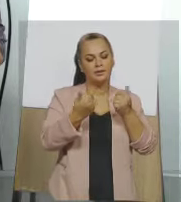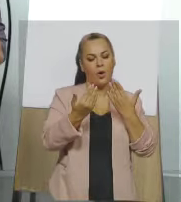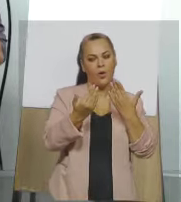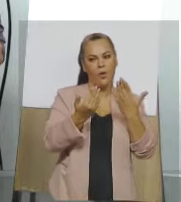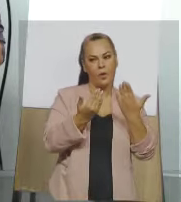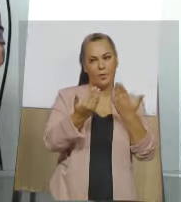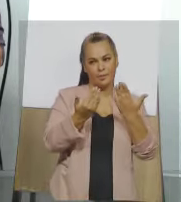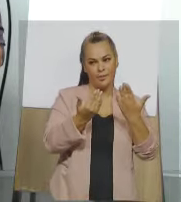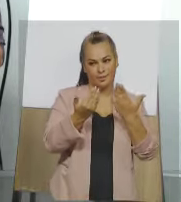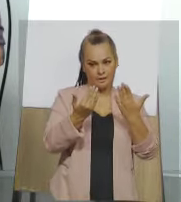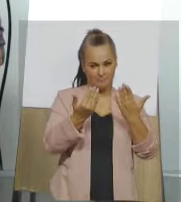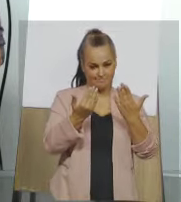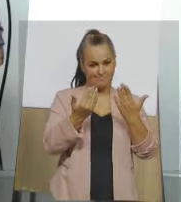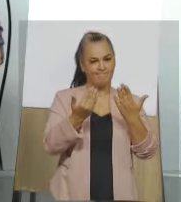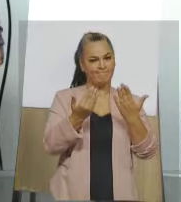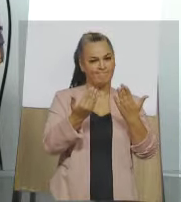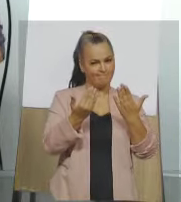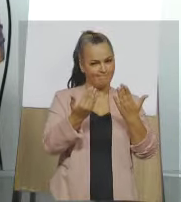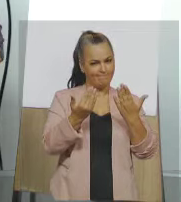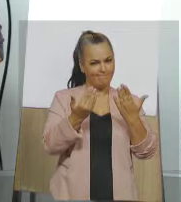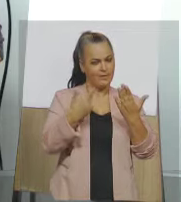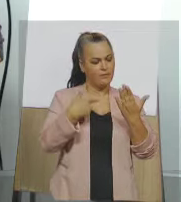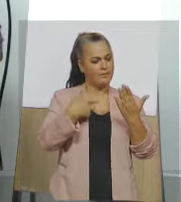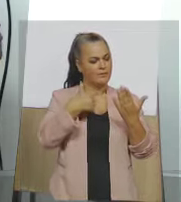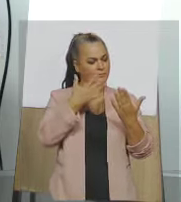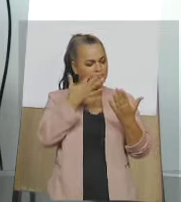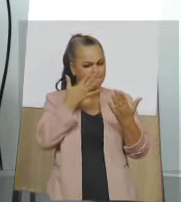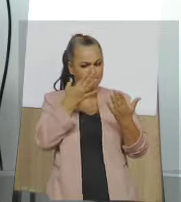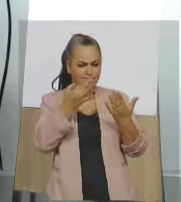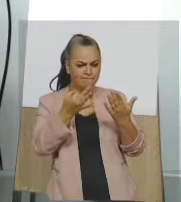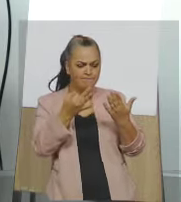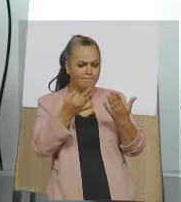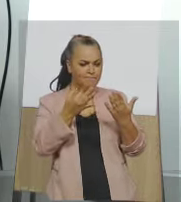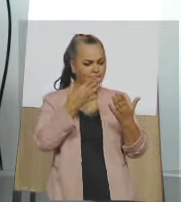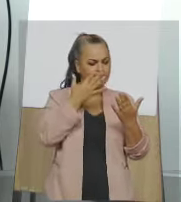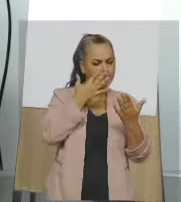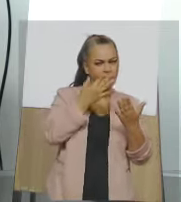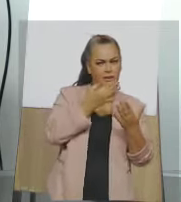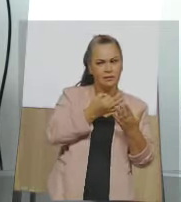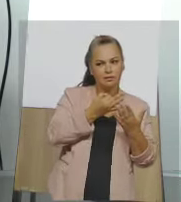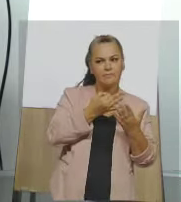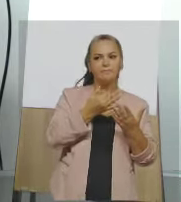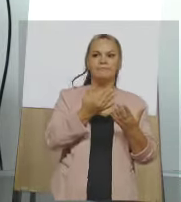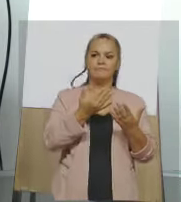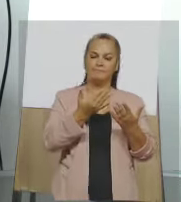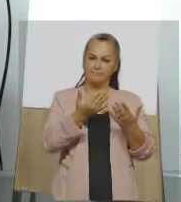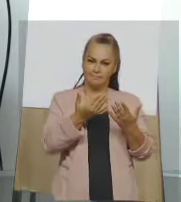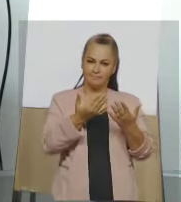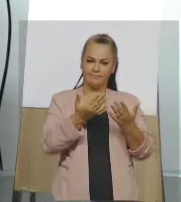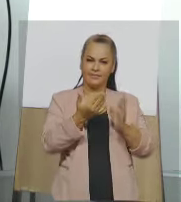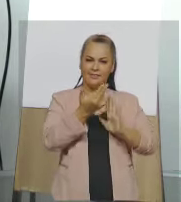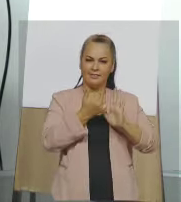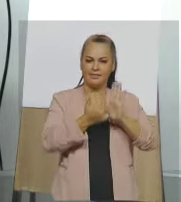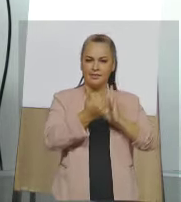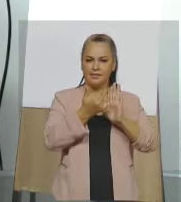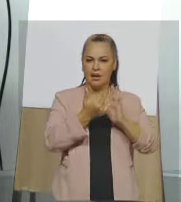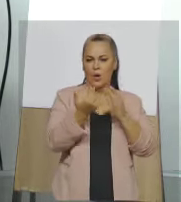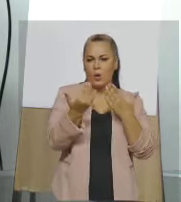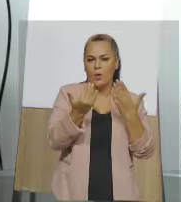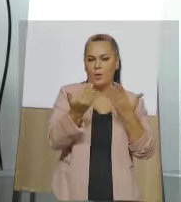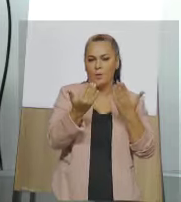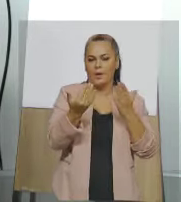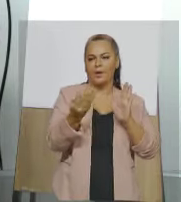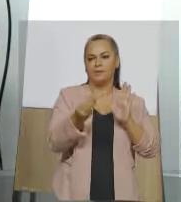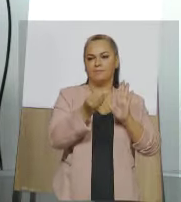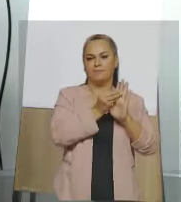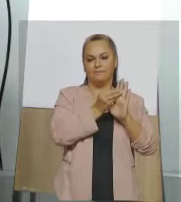pouquinho sobre aquilo que te chamou a atenção nas charges anteriores, tá bom? Agora, se a